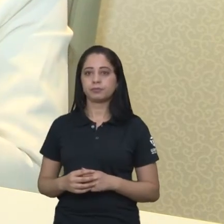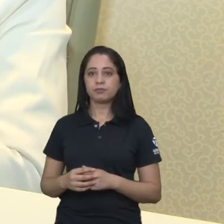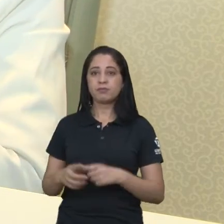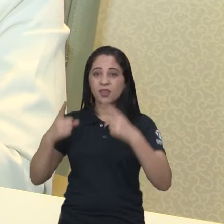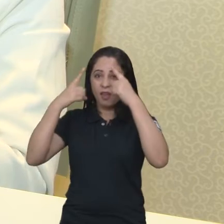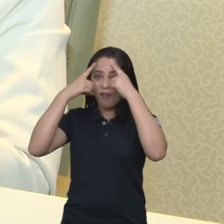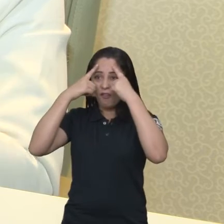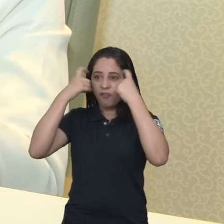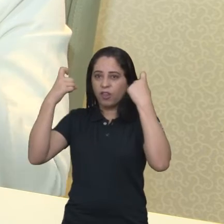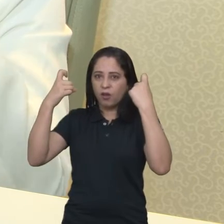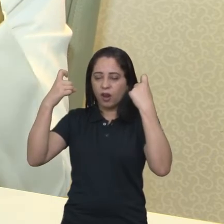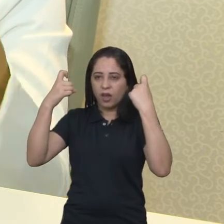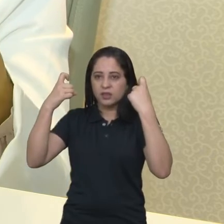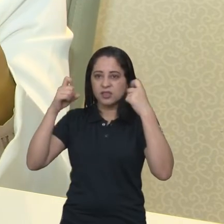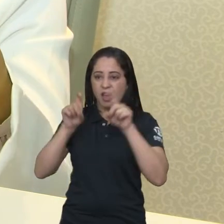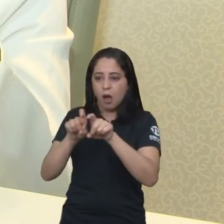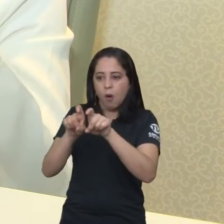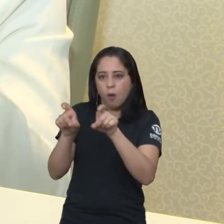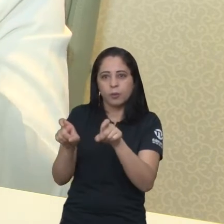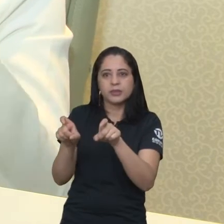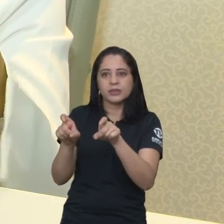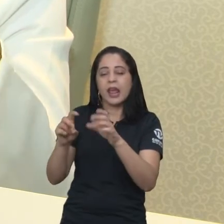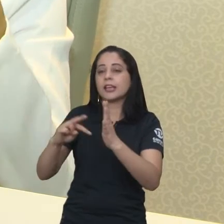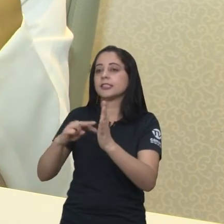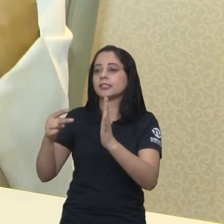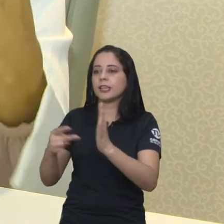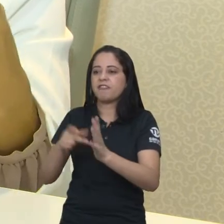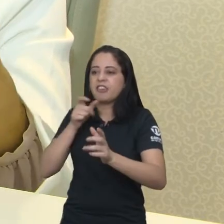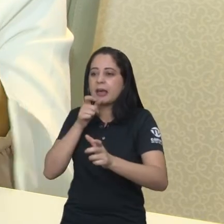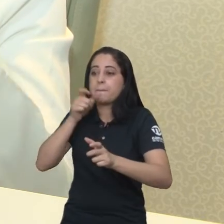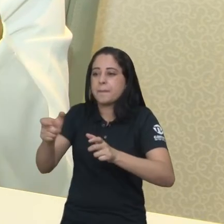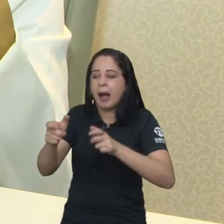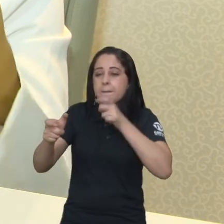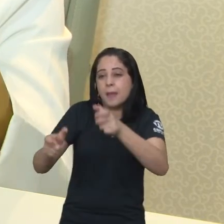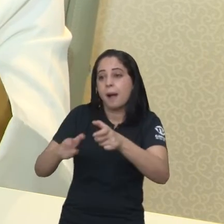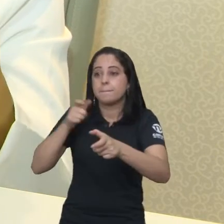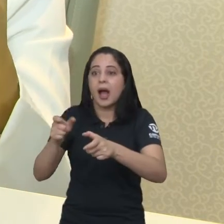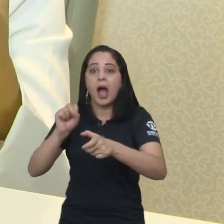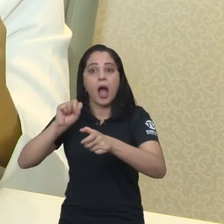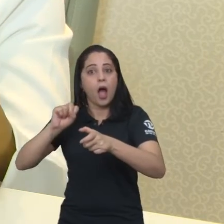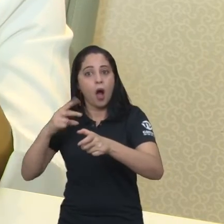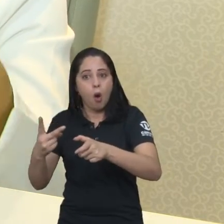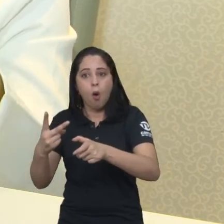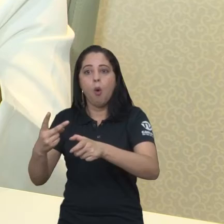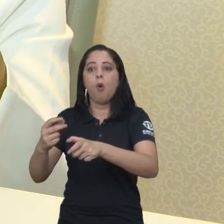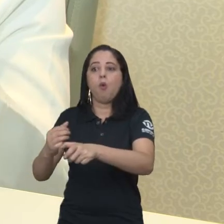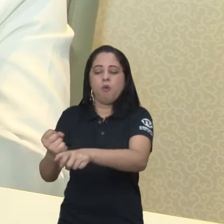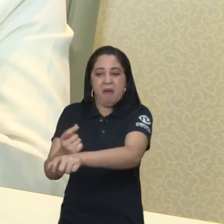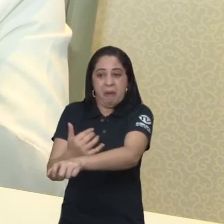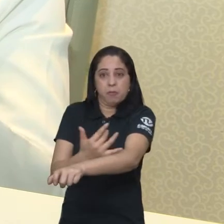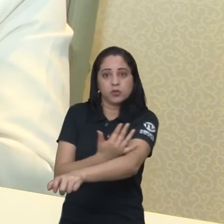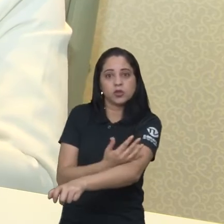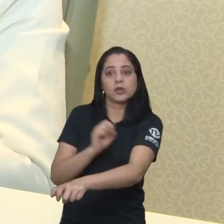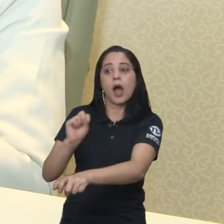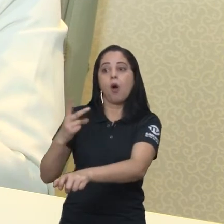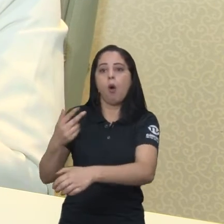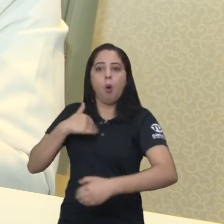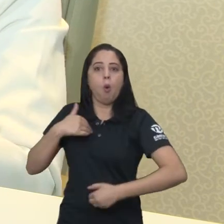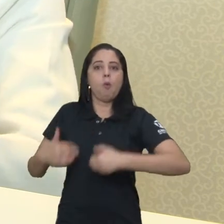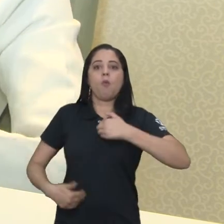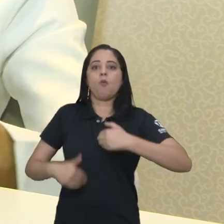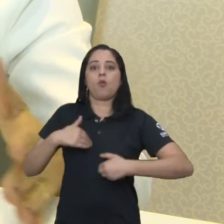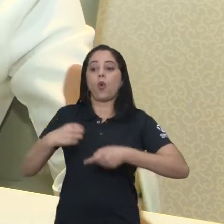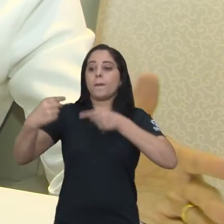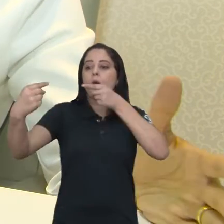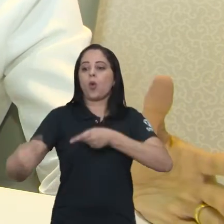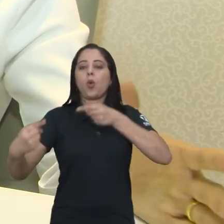qualquer agressão física ou verbal, emocional, praticada contra a gestante no